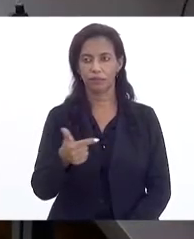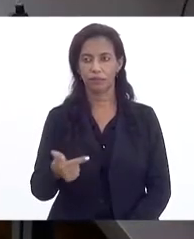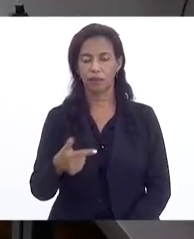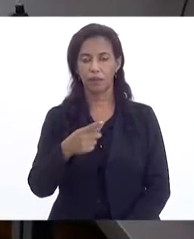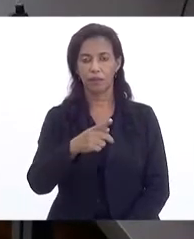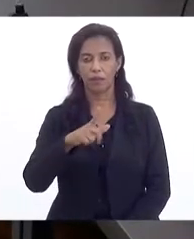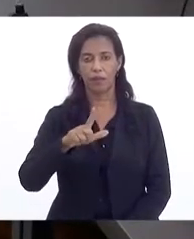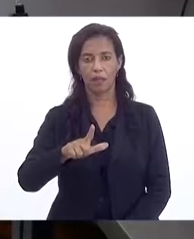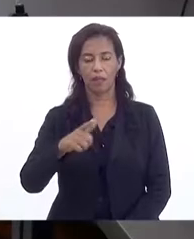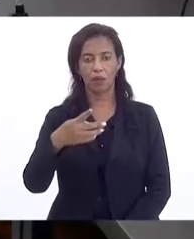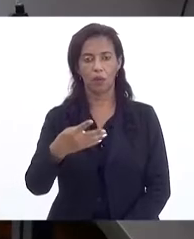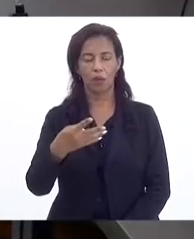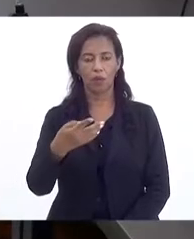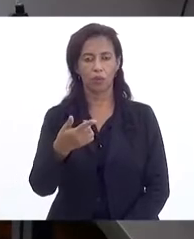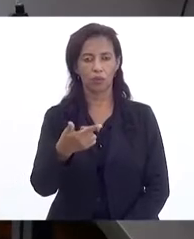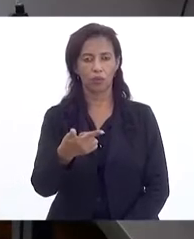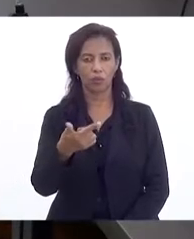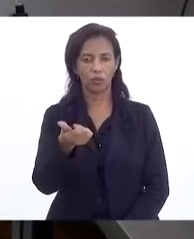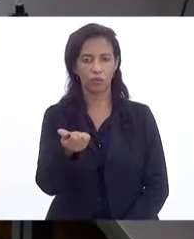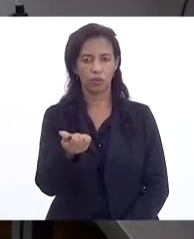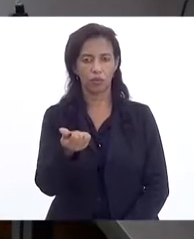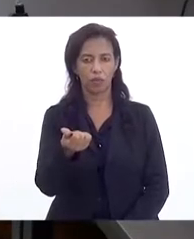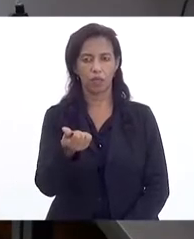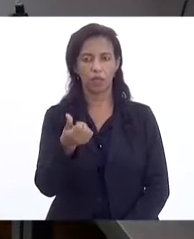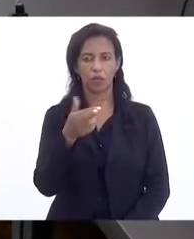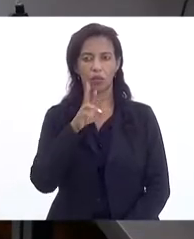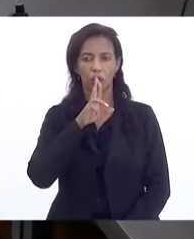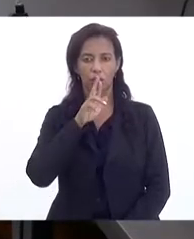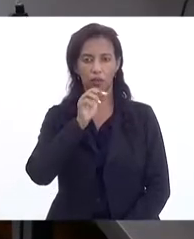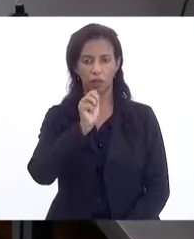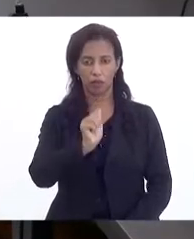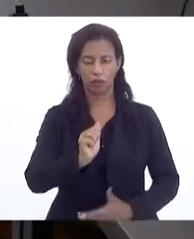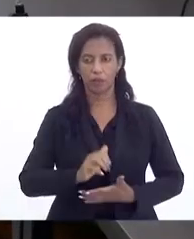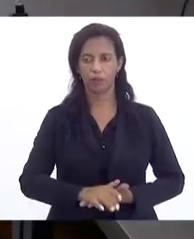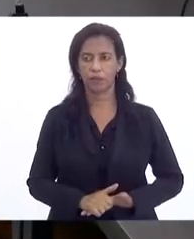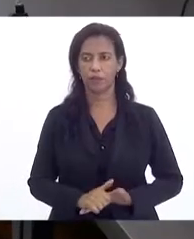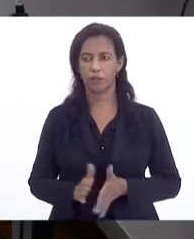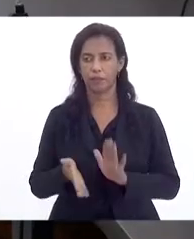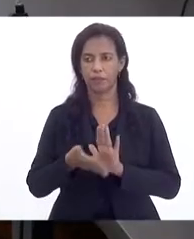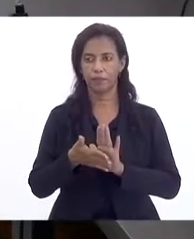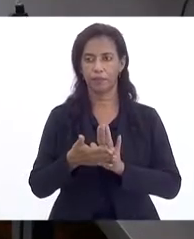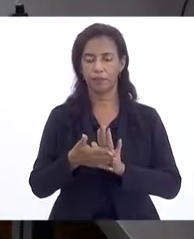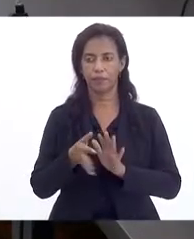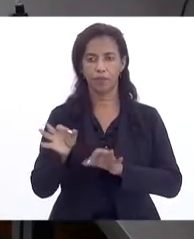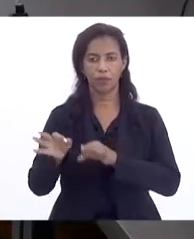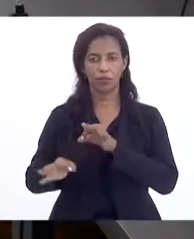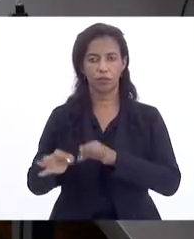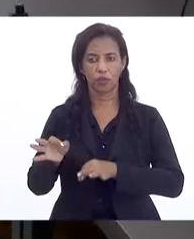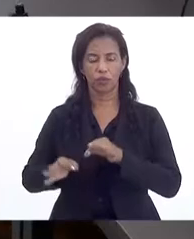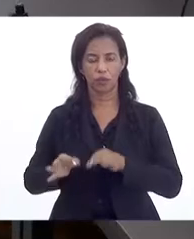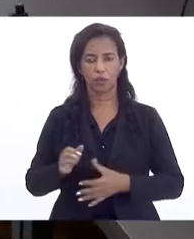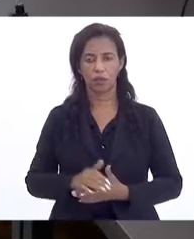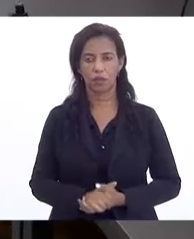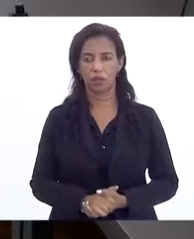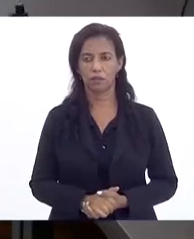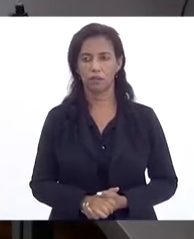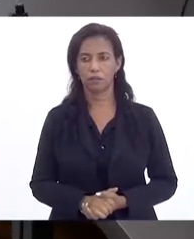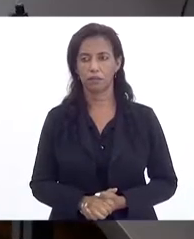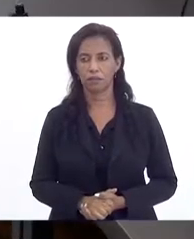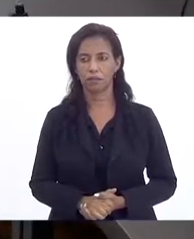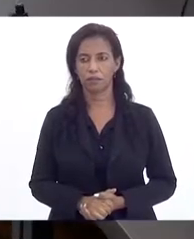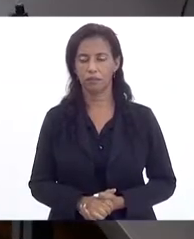Projeto de lei 426/2019, autoria do deputado Rodrigo Amorim. O parecer pela juridicidade.